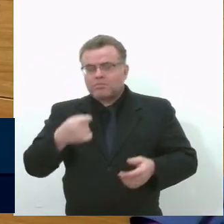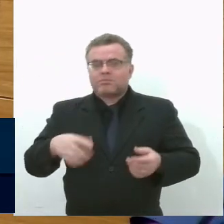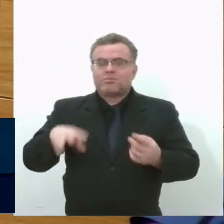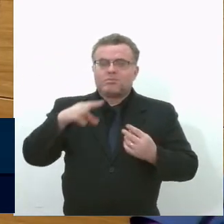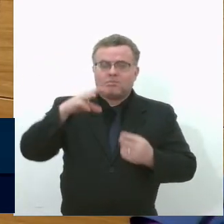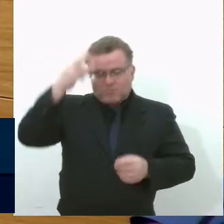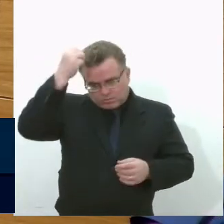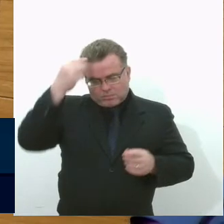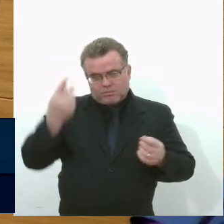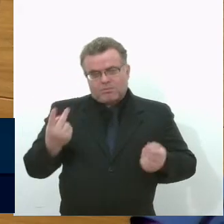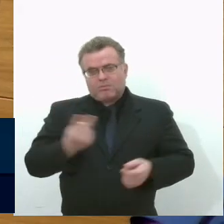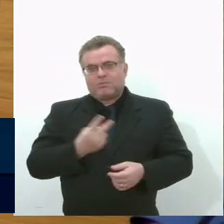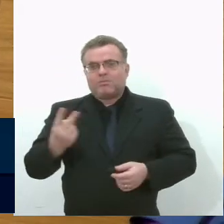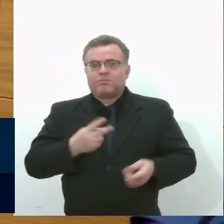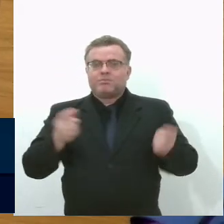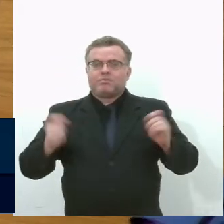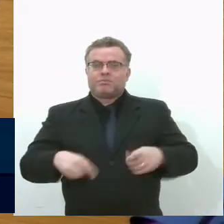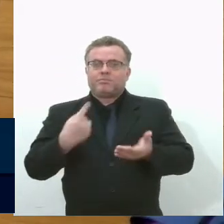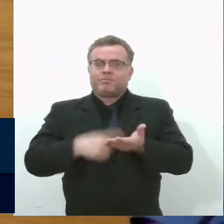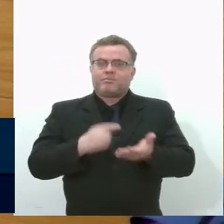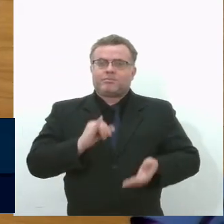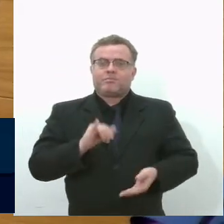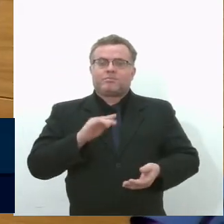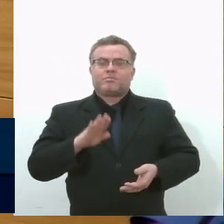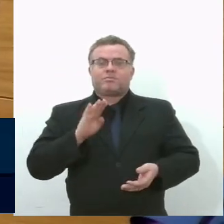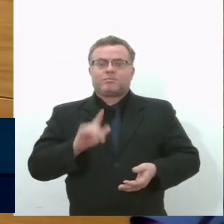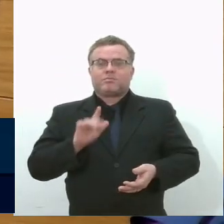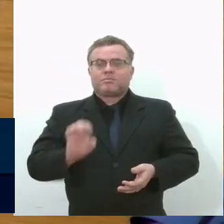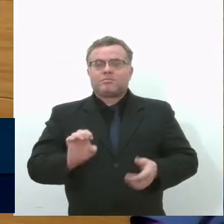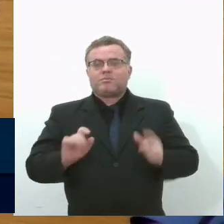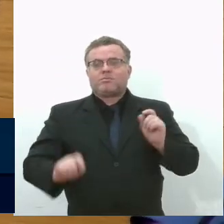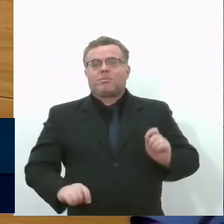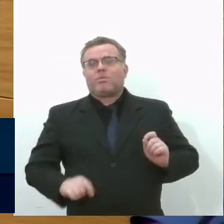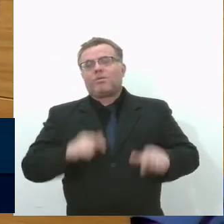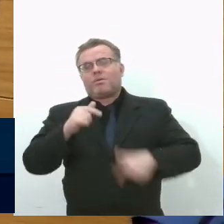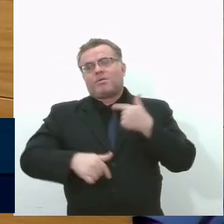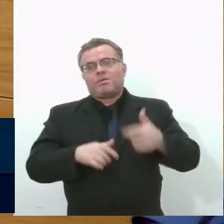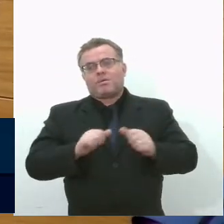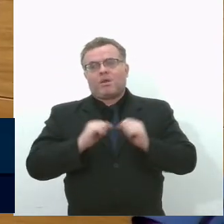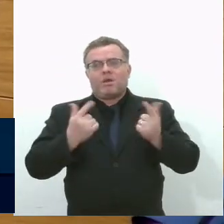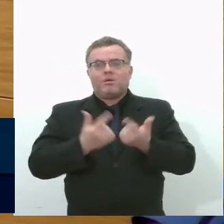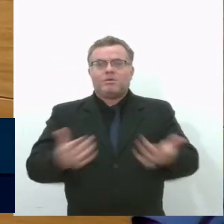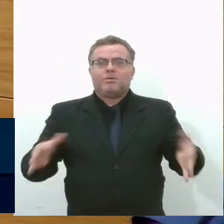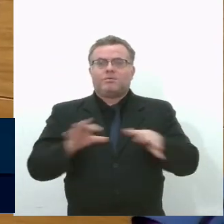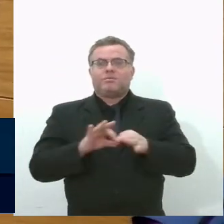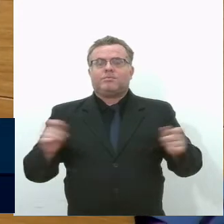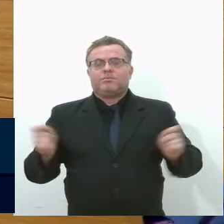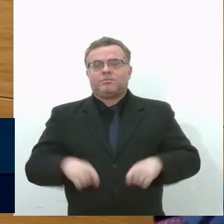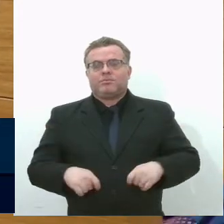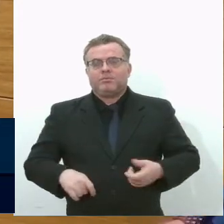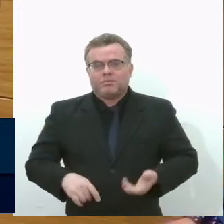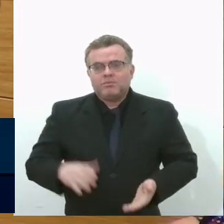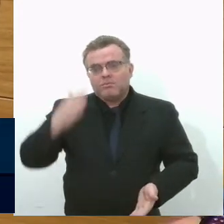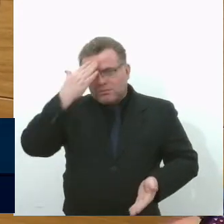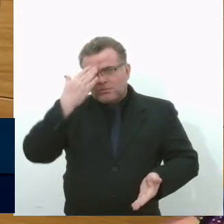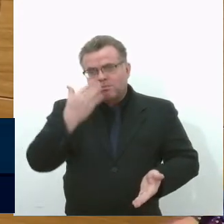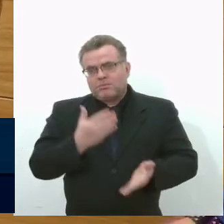trabalho do IBGE junto com o trabalho da Assembleia e da Secretaria de Estado. Mas acredito que vai dar tudo